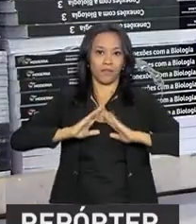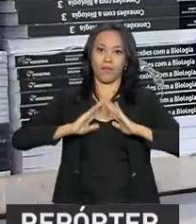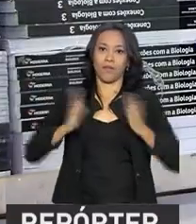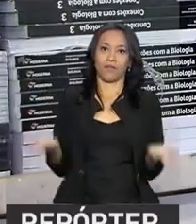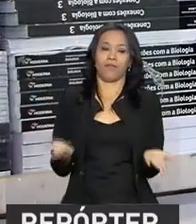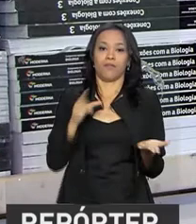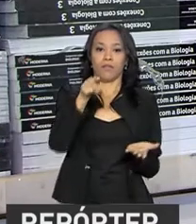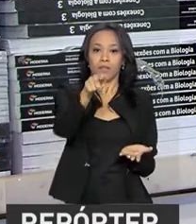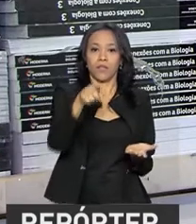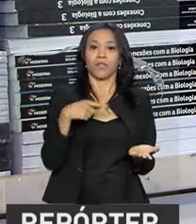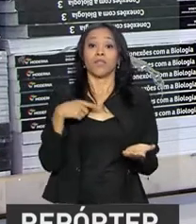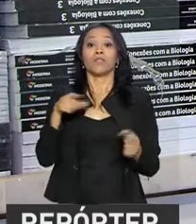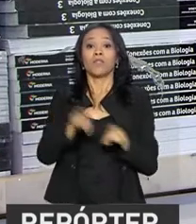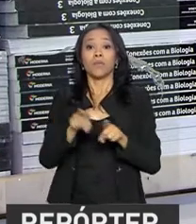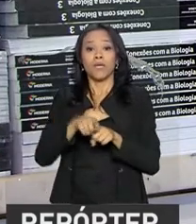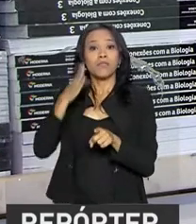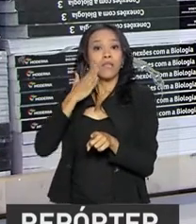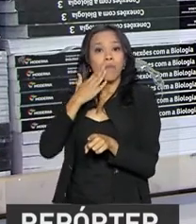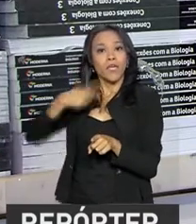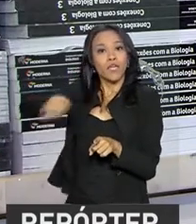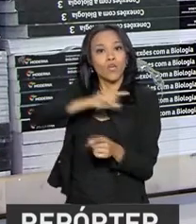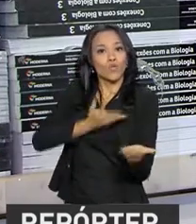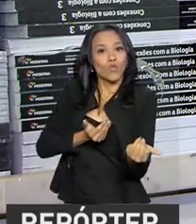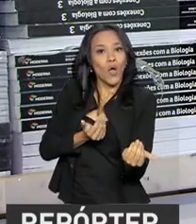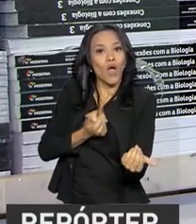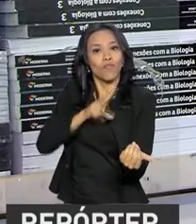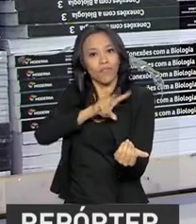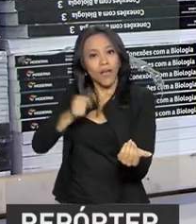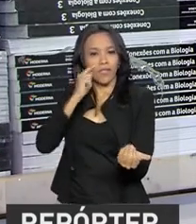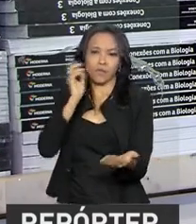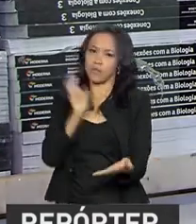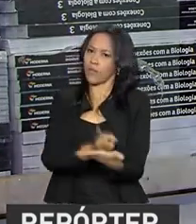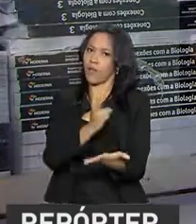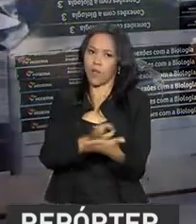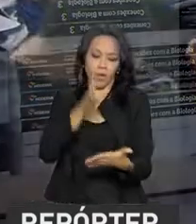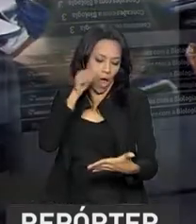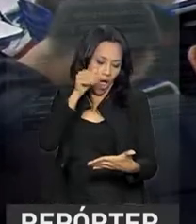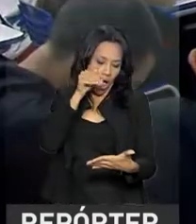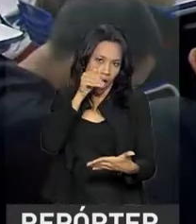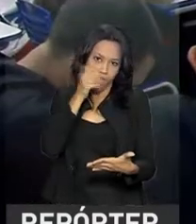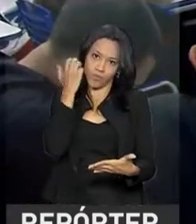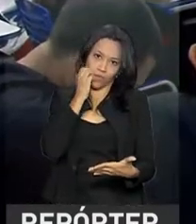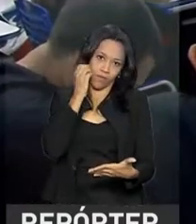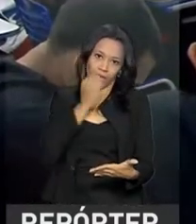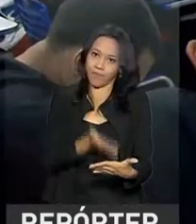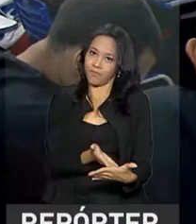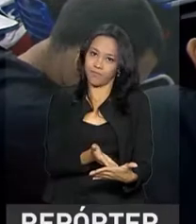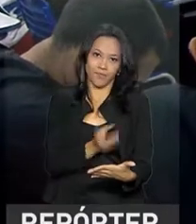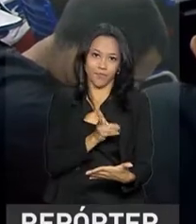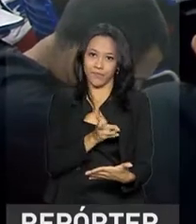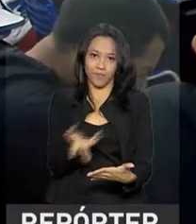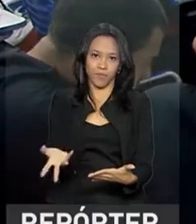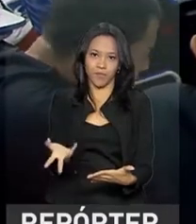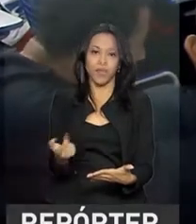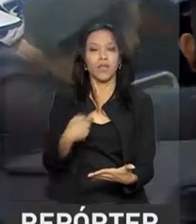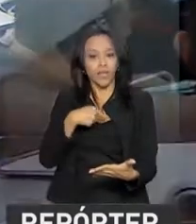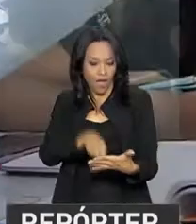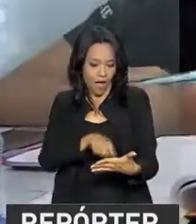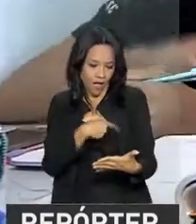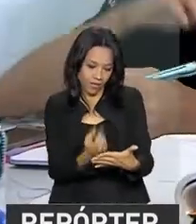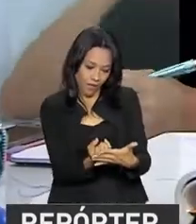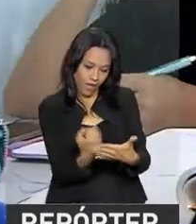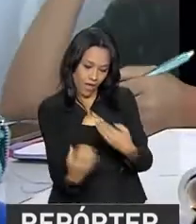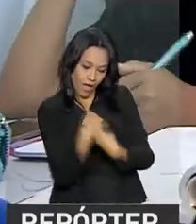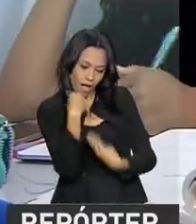mecanismo que você tá ligado e saber que os jovens hoje em dia eles vão tomar o celular sempre e você saber que você pode ganhar eles a partir